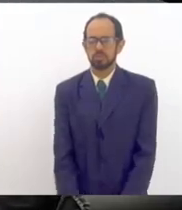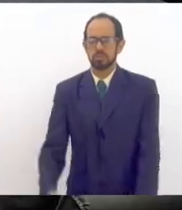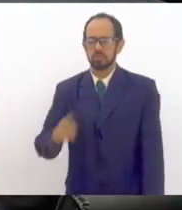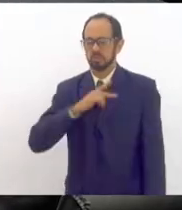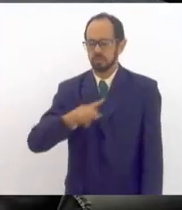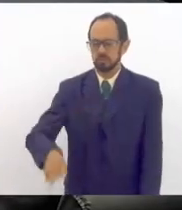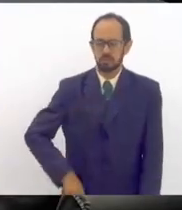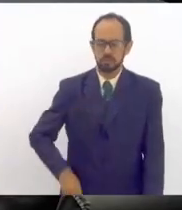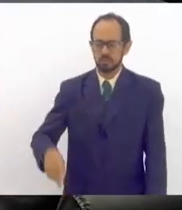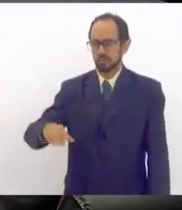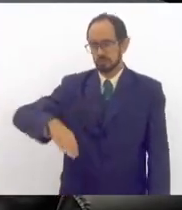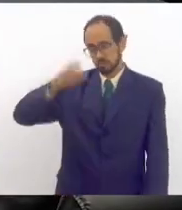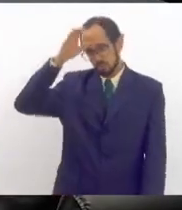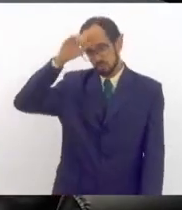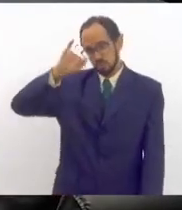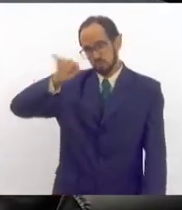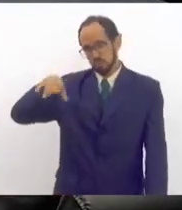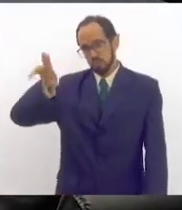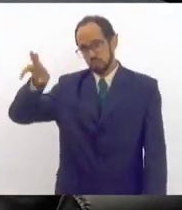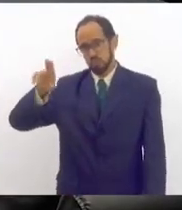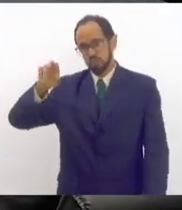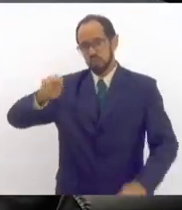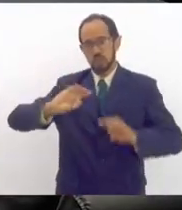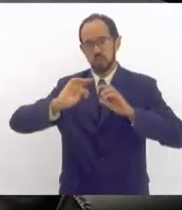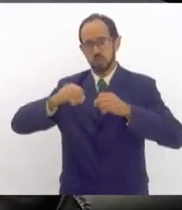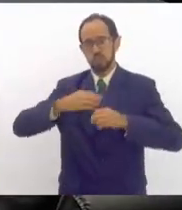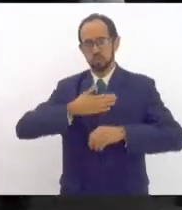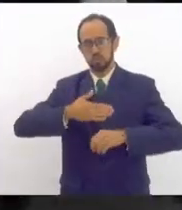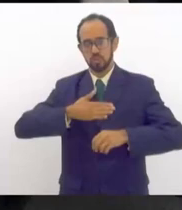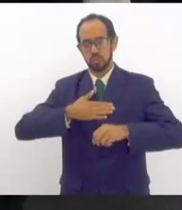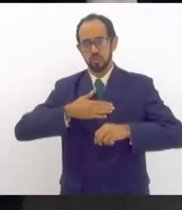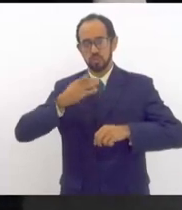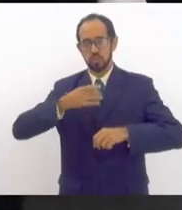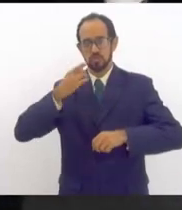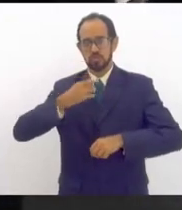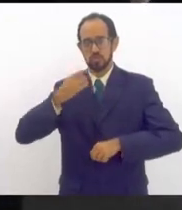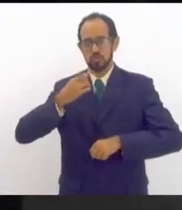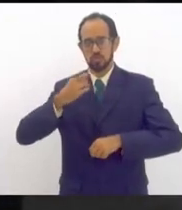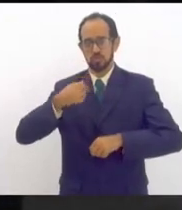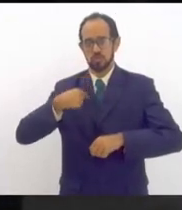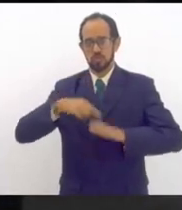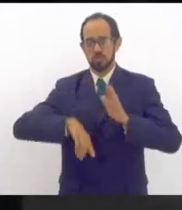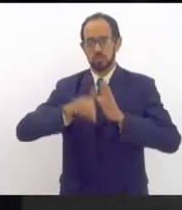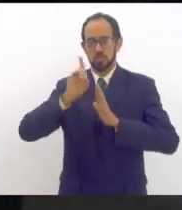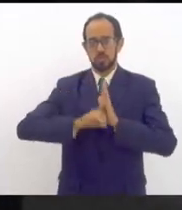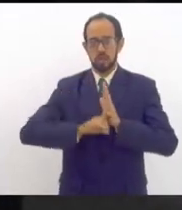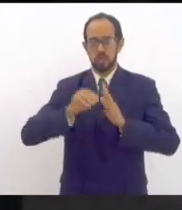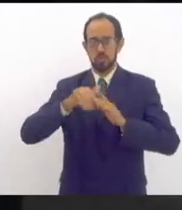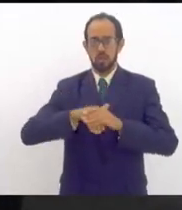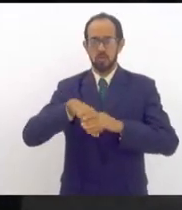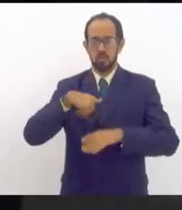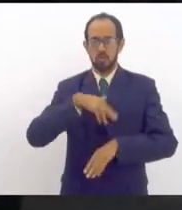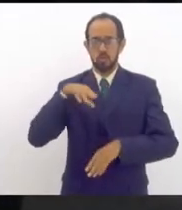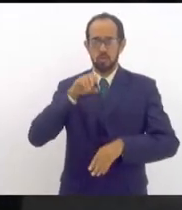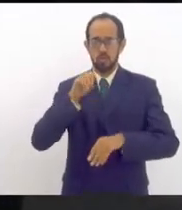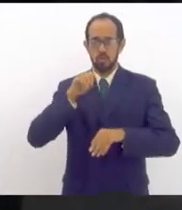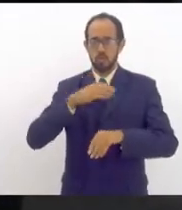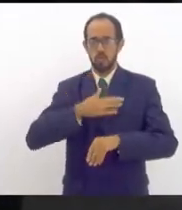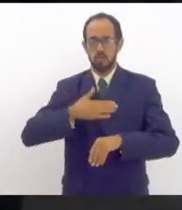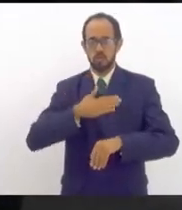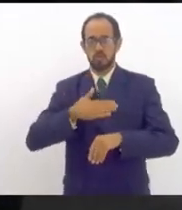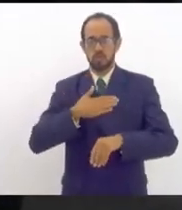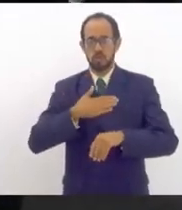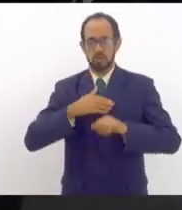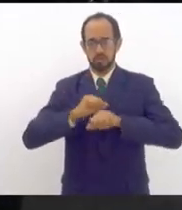e todos os amigos Deputados eu declarei meu voto não e eu queria deixar